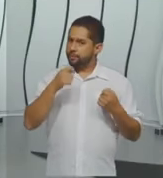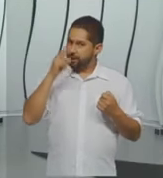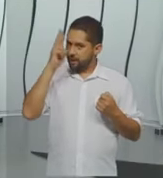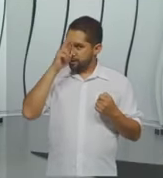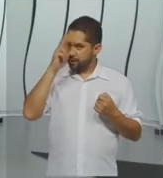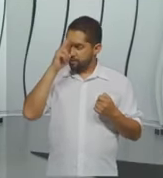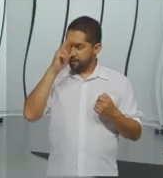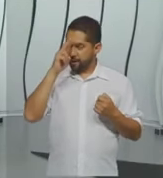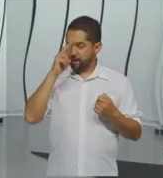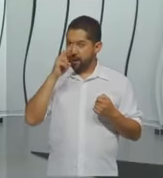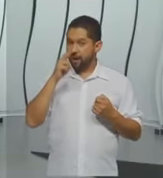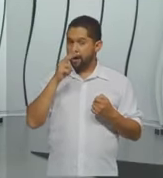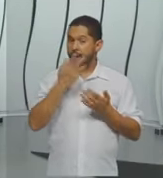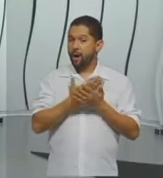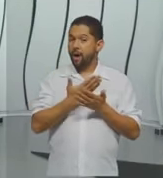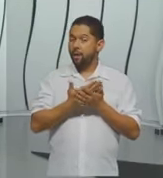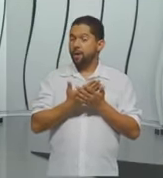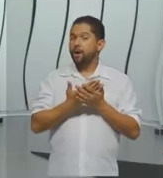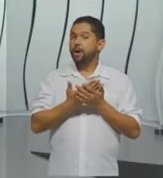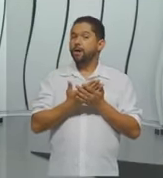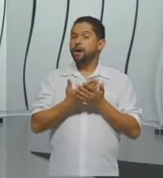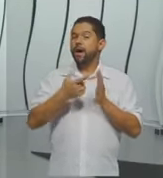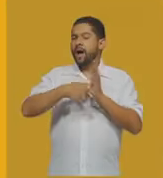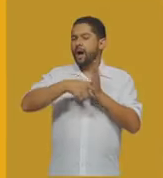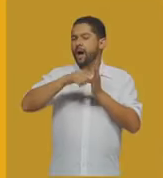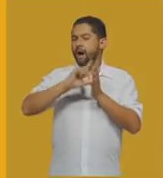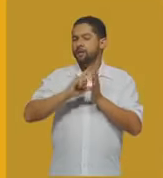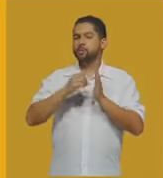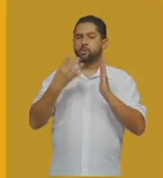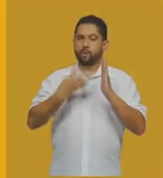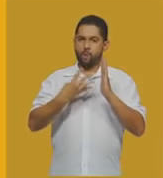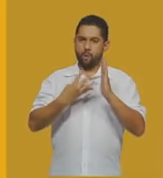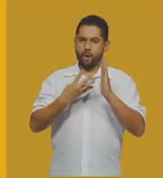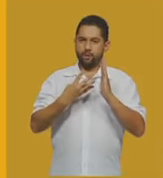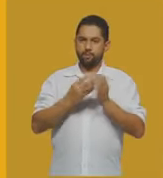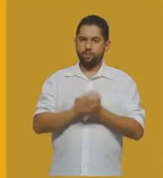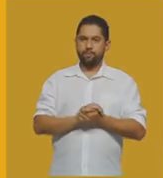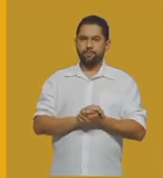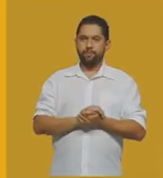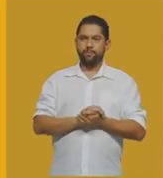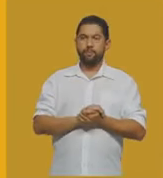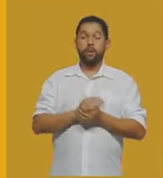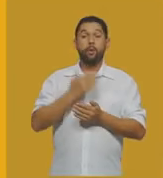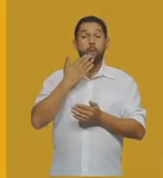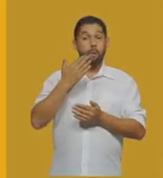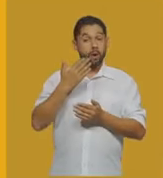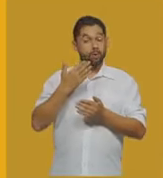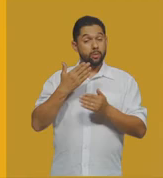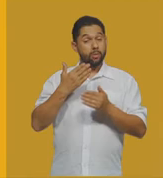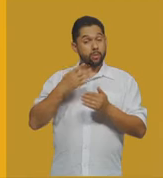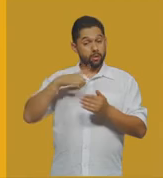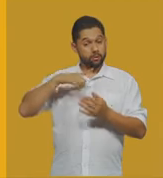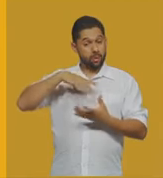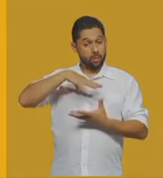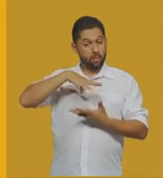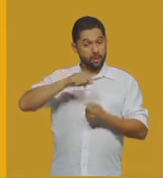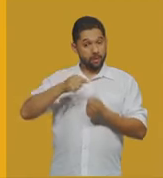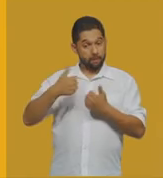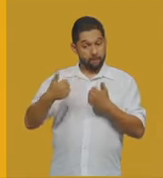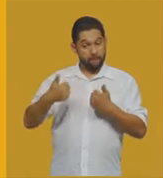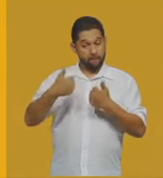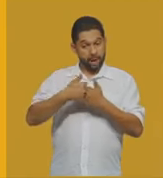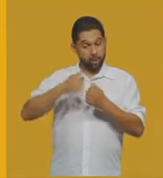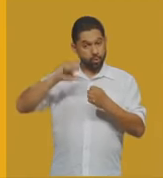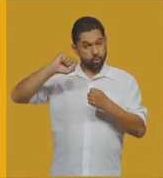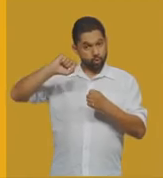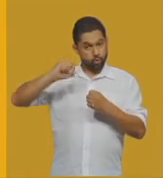forças de movimento circular, certo? Aqui, quando o planeta está mais próximo do Sol, ele vai precisar ter uma velocidade